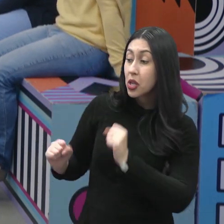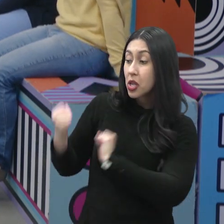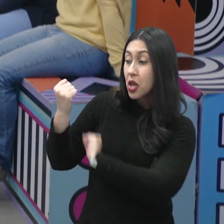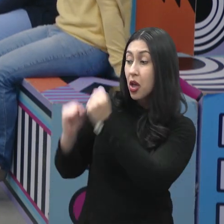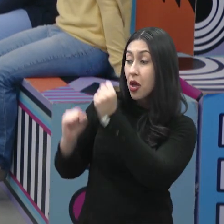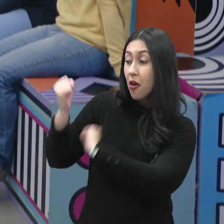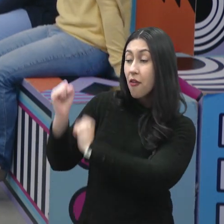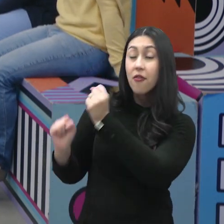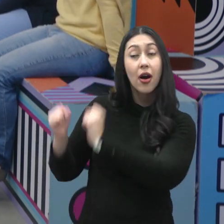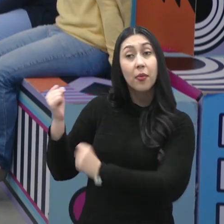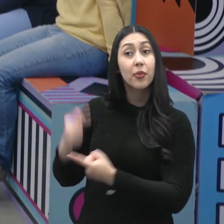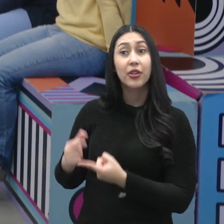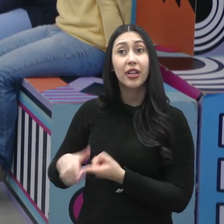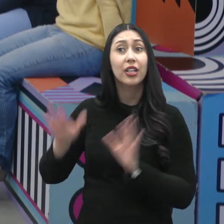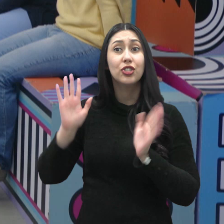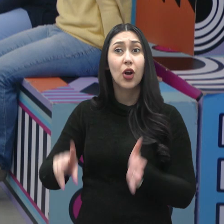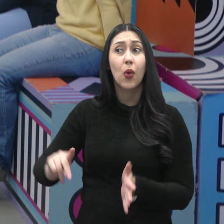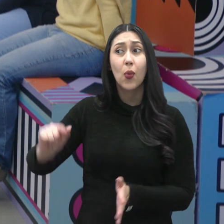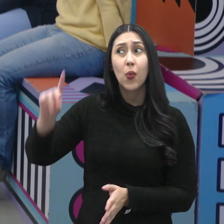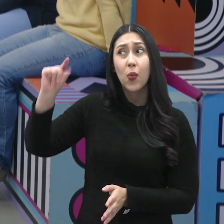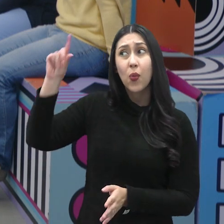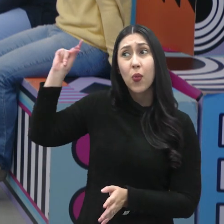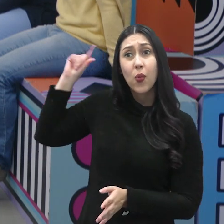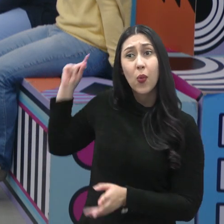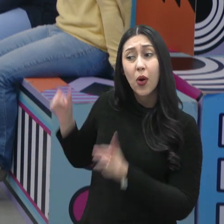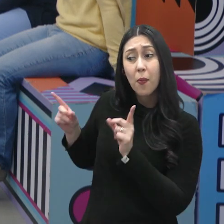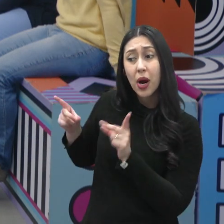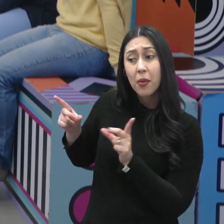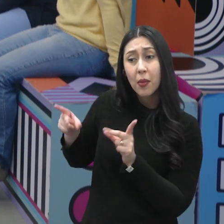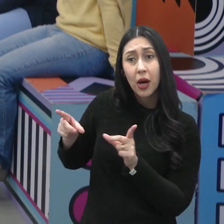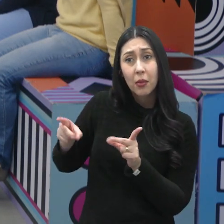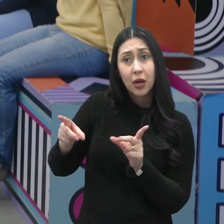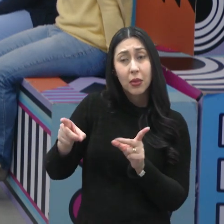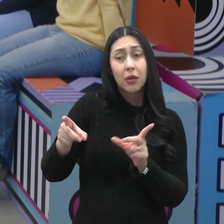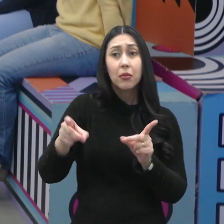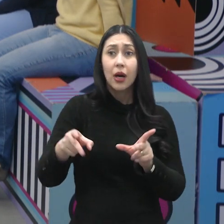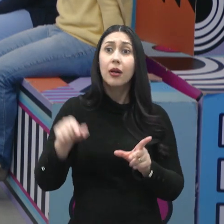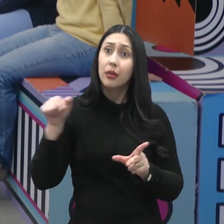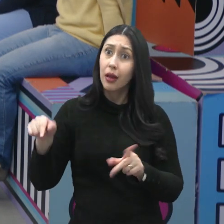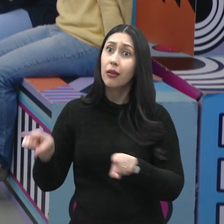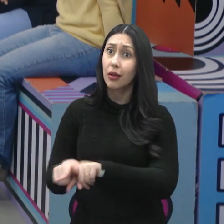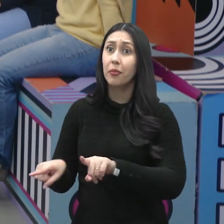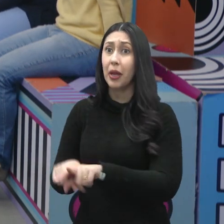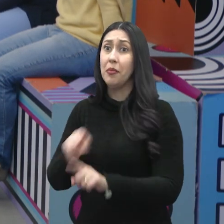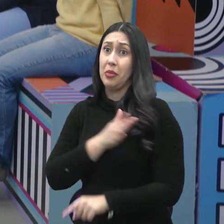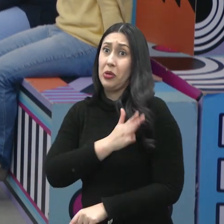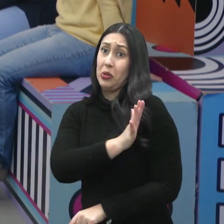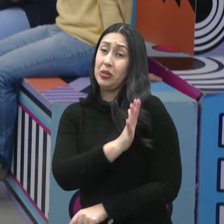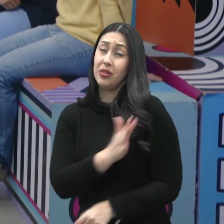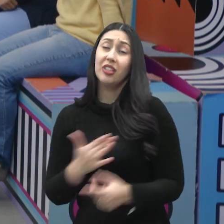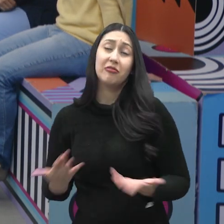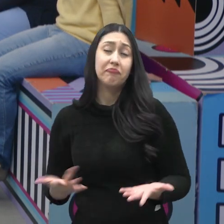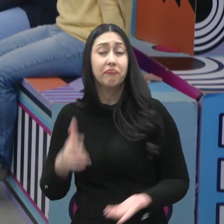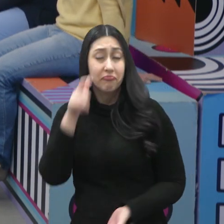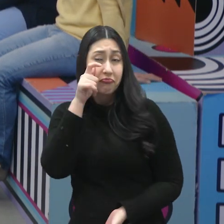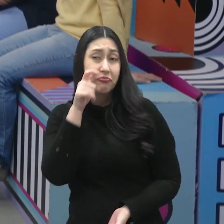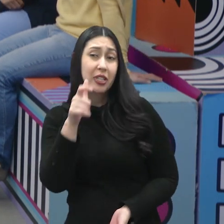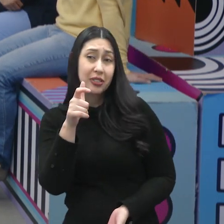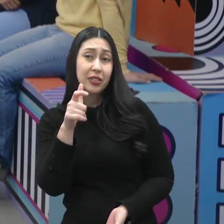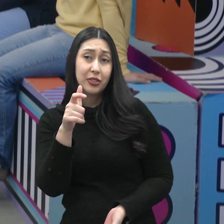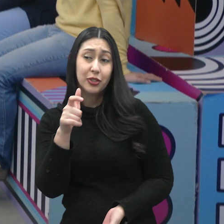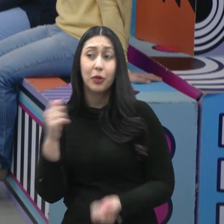essas bonecas, né? Então elas já estão no mercado há muito tempo e estão vendendo esses produtos, né? E também estão sofrendo preconceito, né? Então também é interessante a